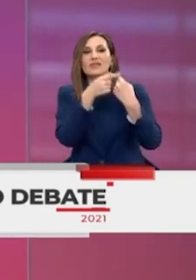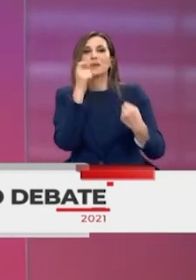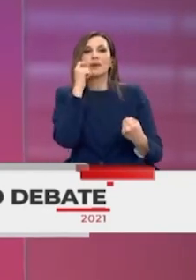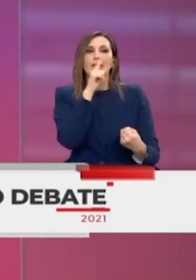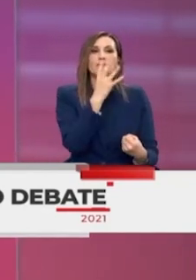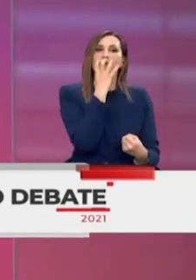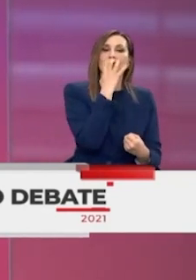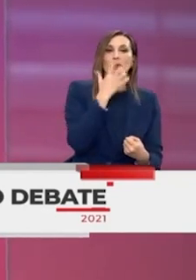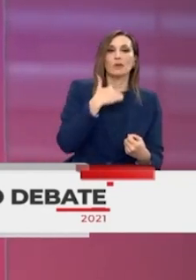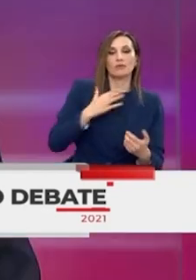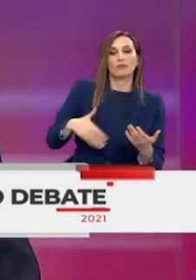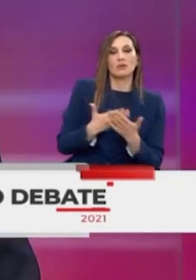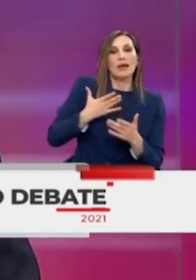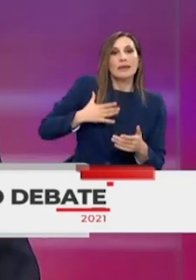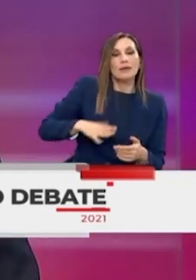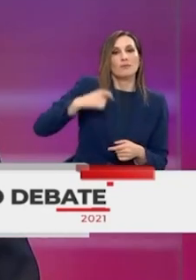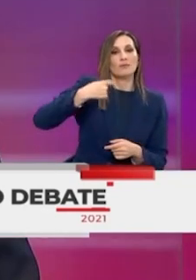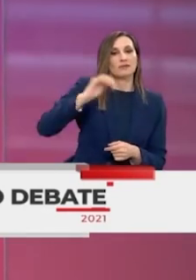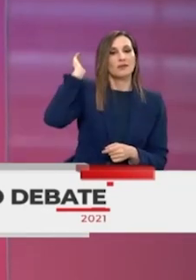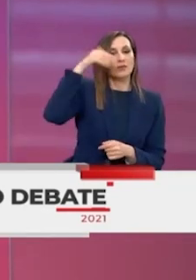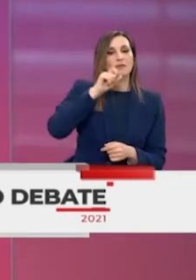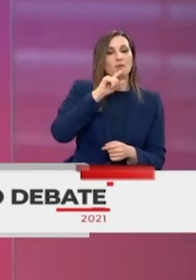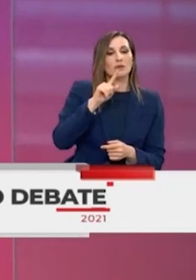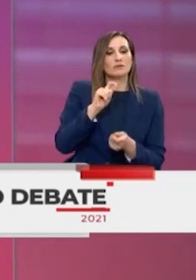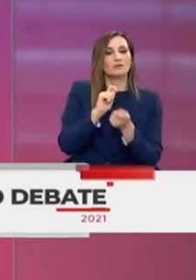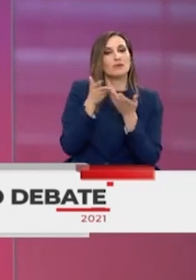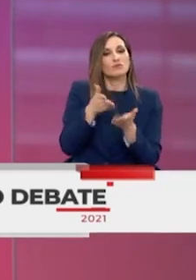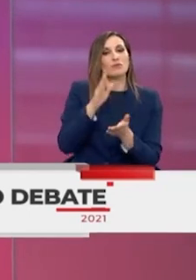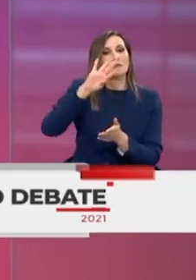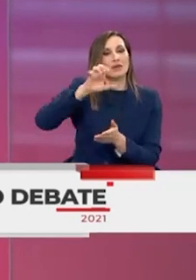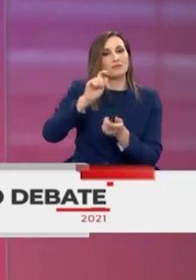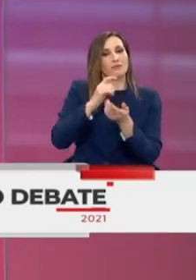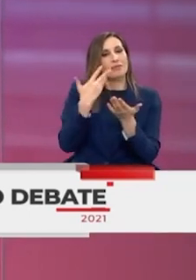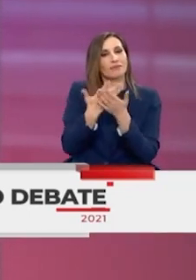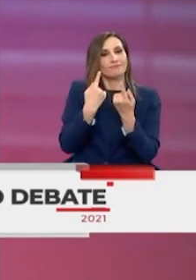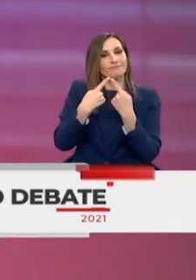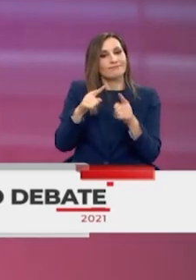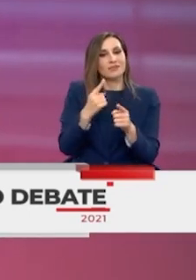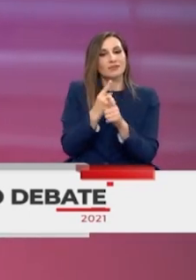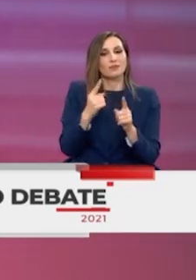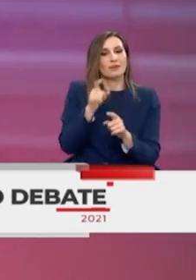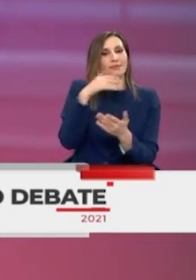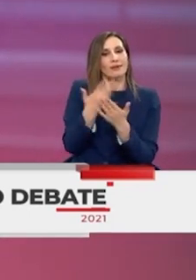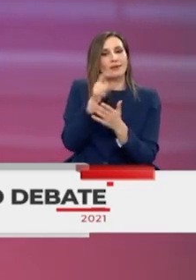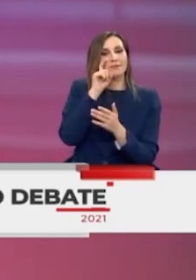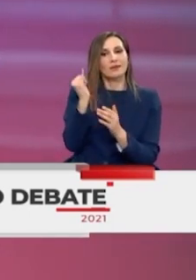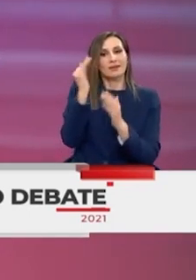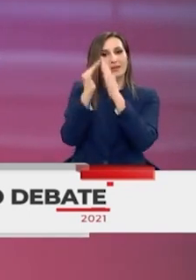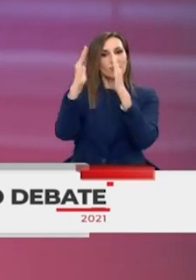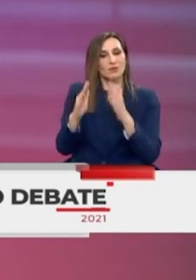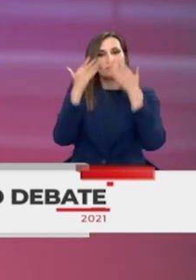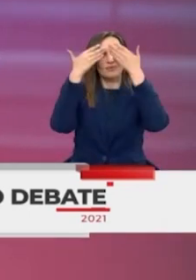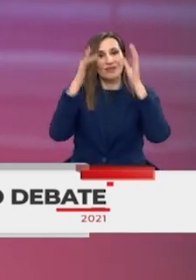para ser eleita Presidente da República, porque acho que posso fazer a diferença por este país. Posso fazer a diferença por garantir que as instituições